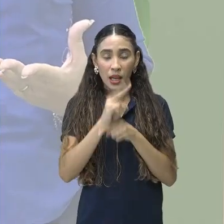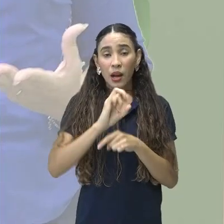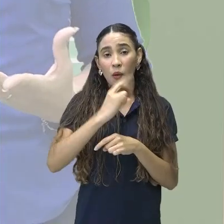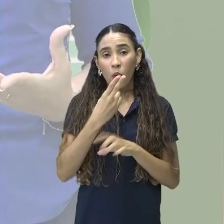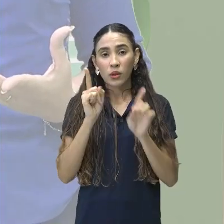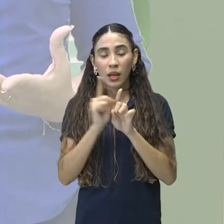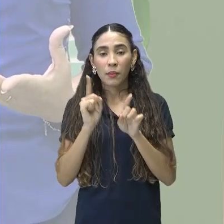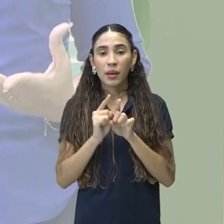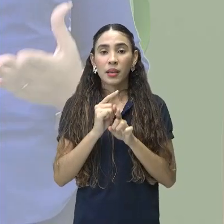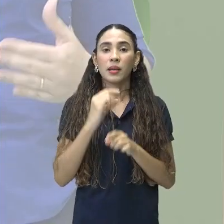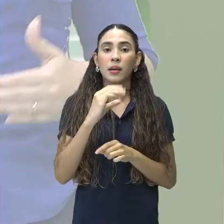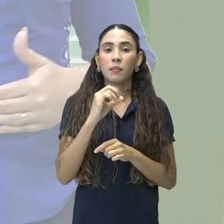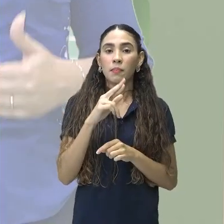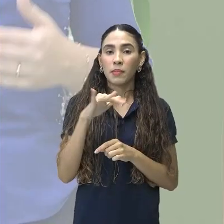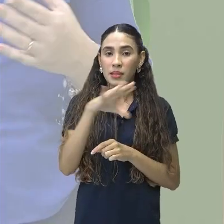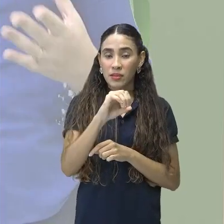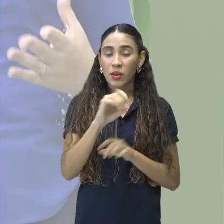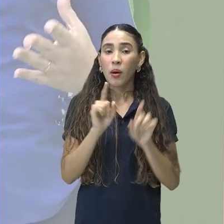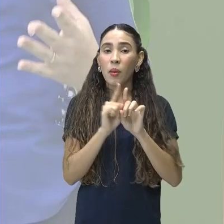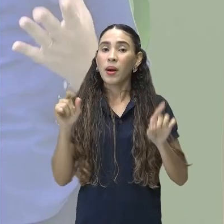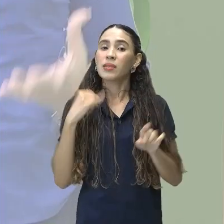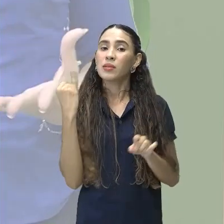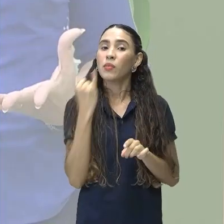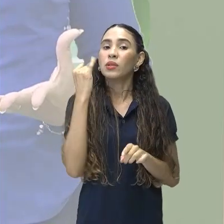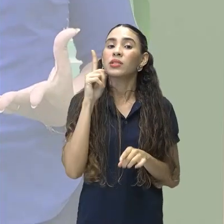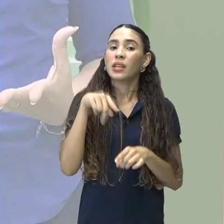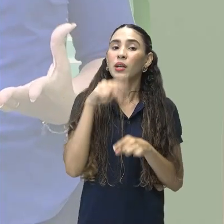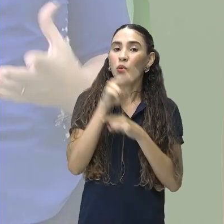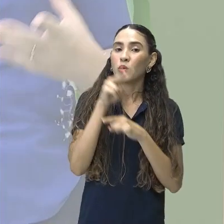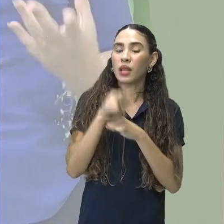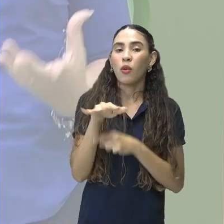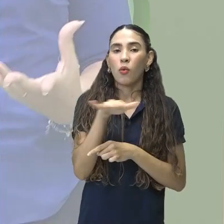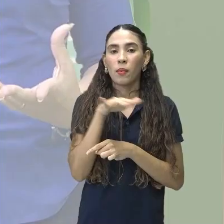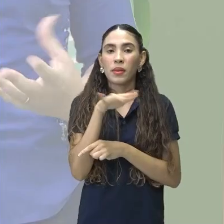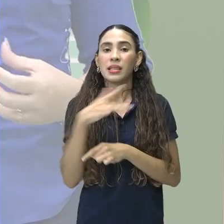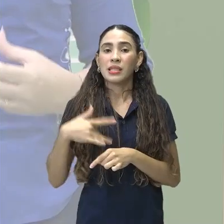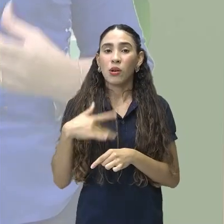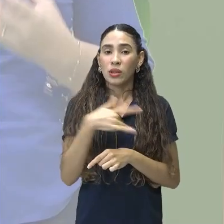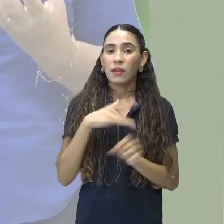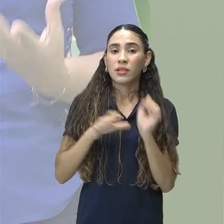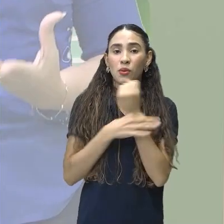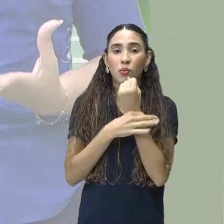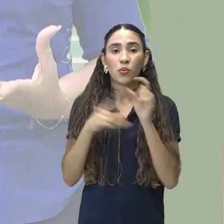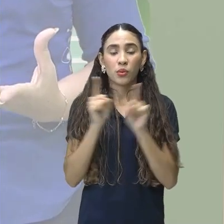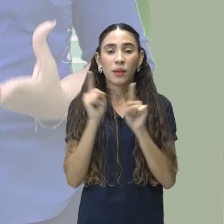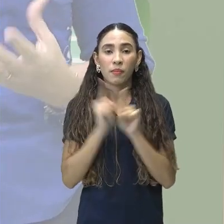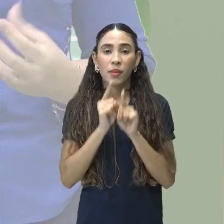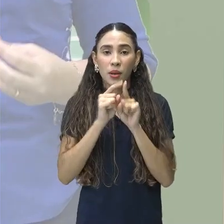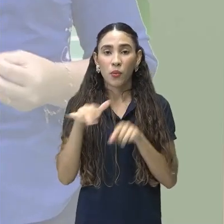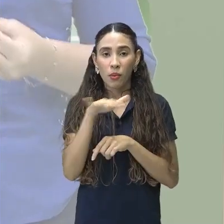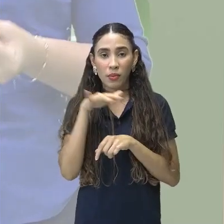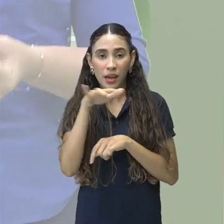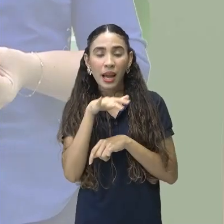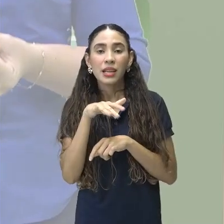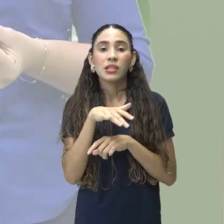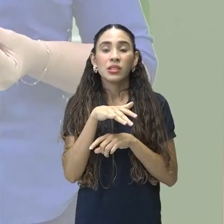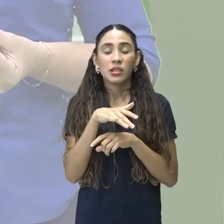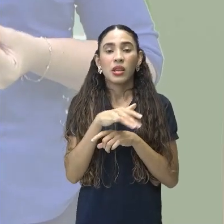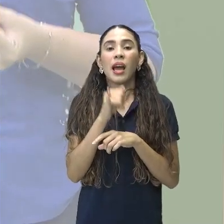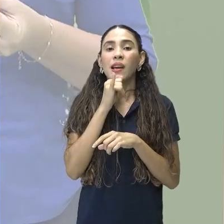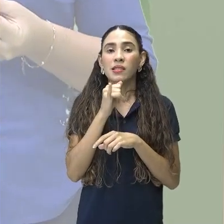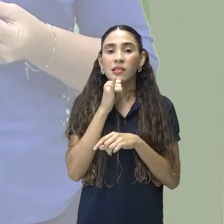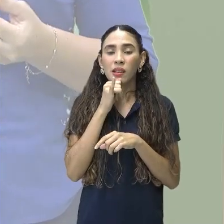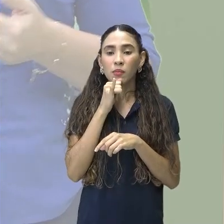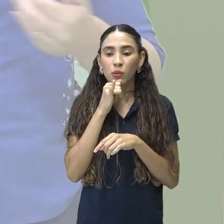para preservação, mas o importante é manter aquele ambiente saudável, né, manter aquele ambiente ali intacto, ou